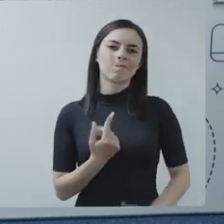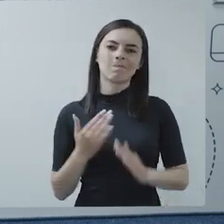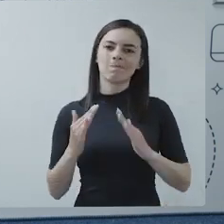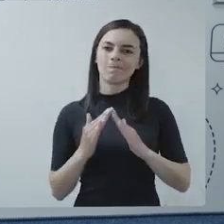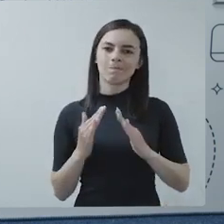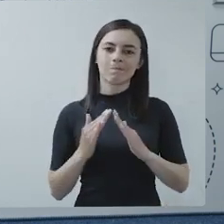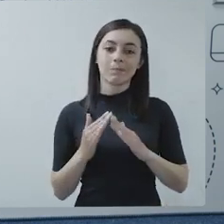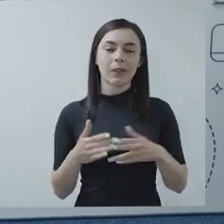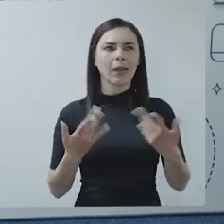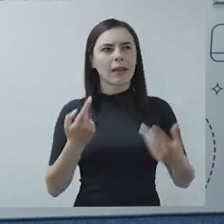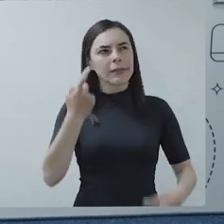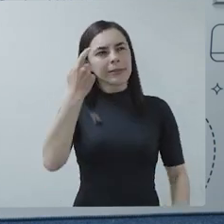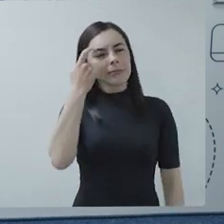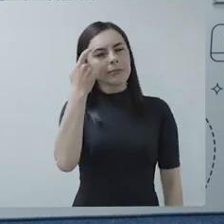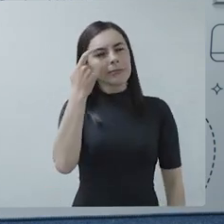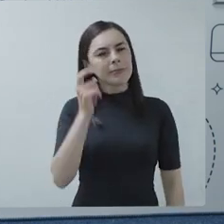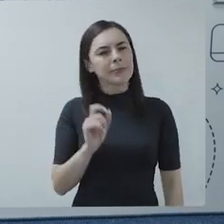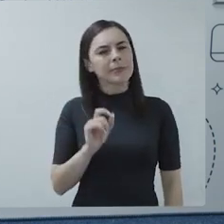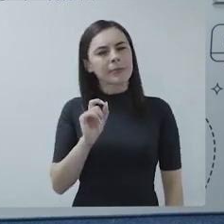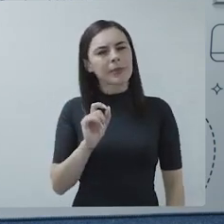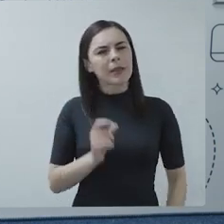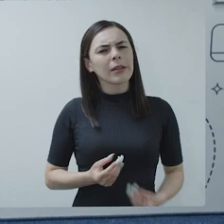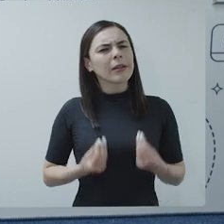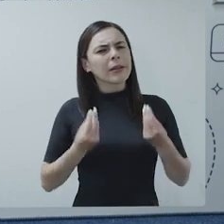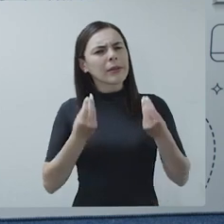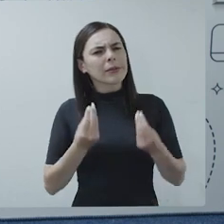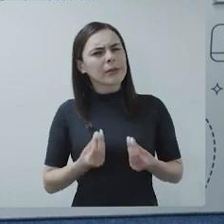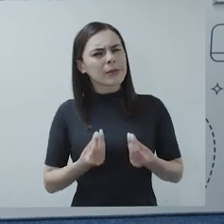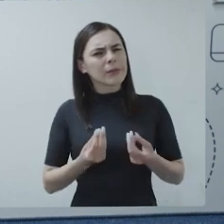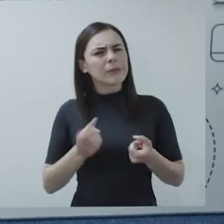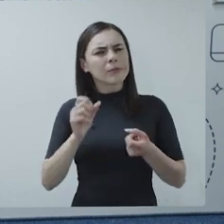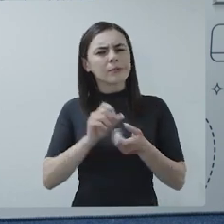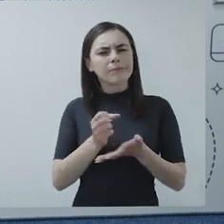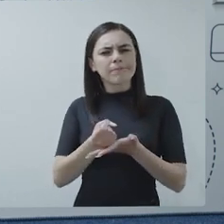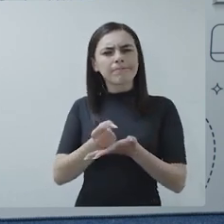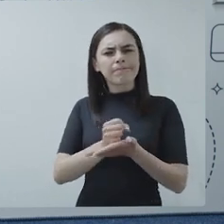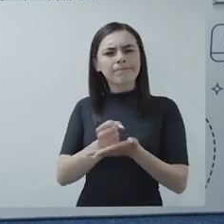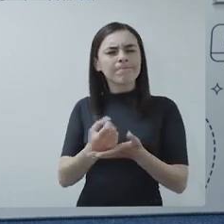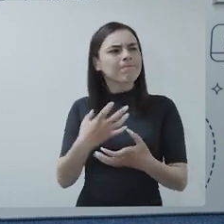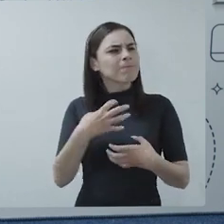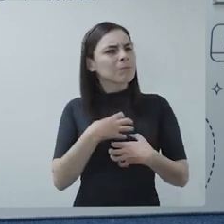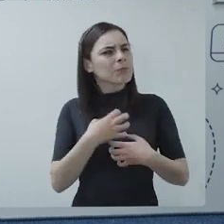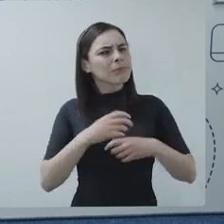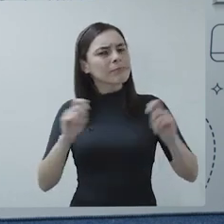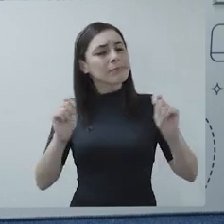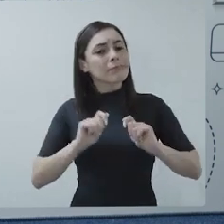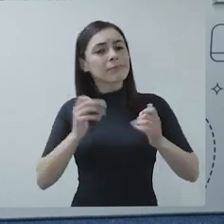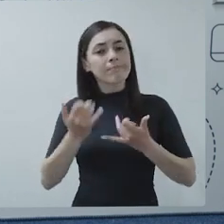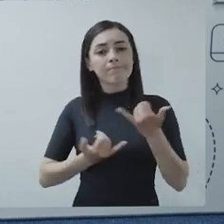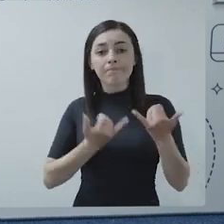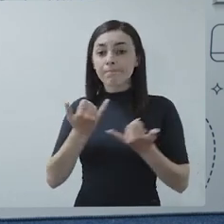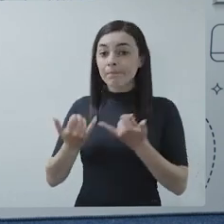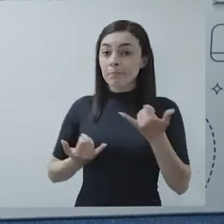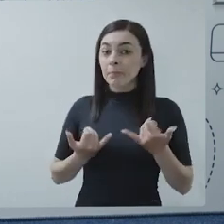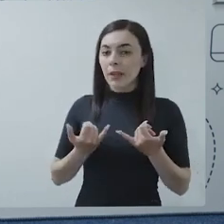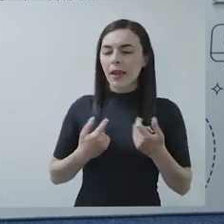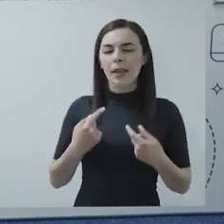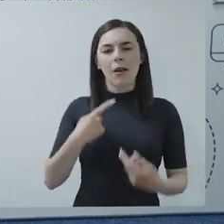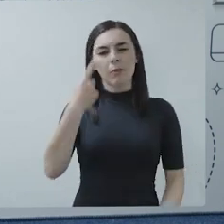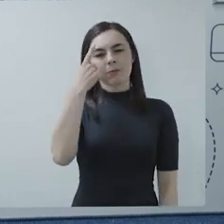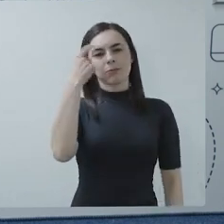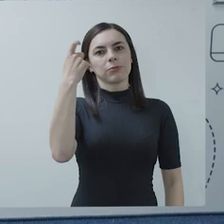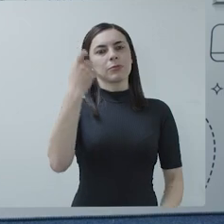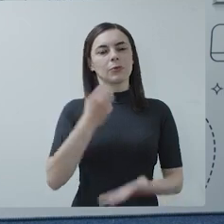casa. Daí eu pensei assim: como é que eu faço para jogar um jeito que dê para brincar? E daí eu inventei um